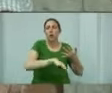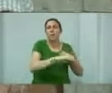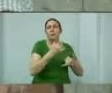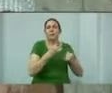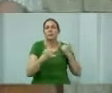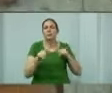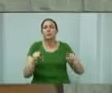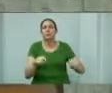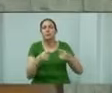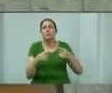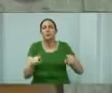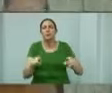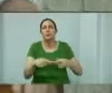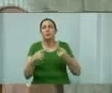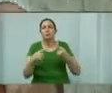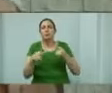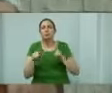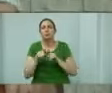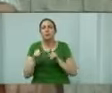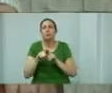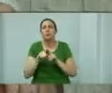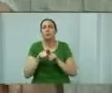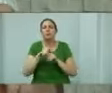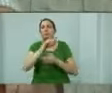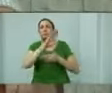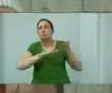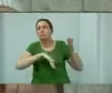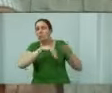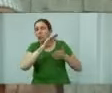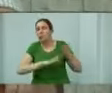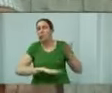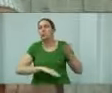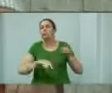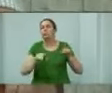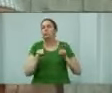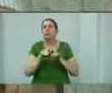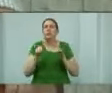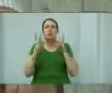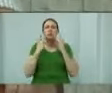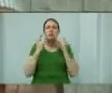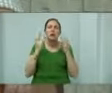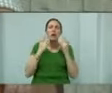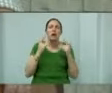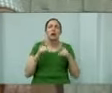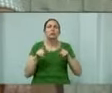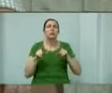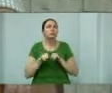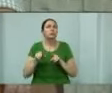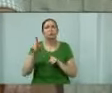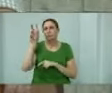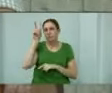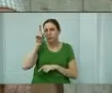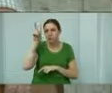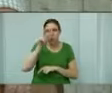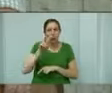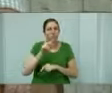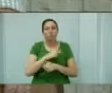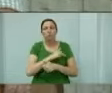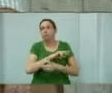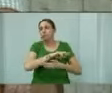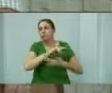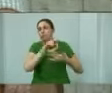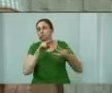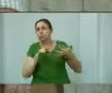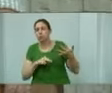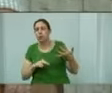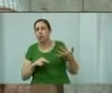música, no caso das artes plásticas, das artes cênicas, de todas as áreas, da história. E nós precisamos